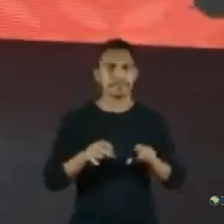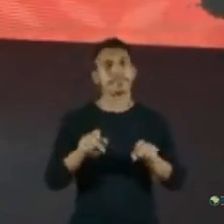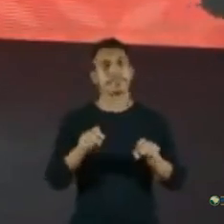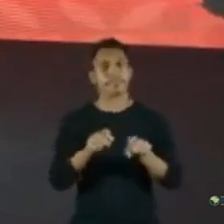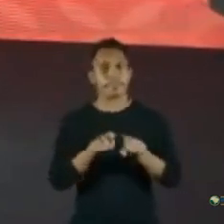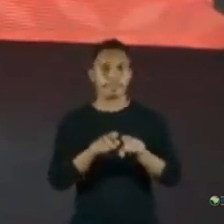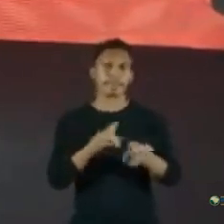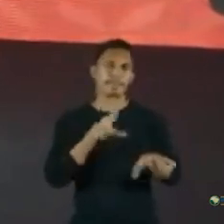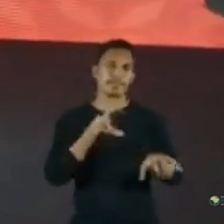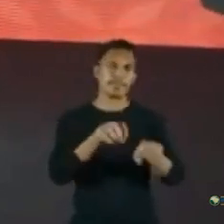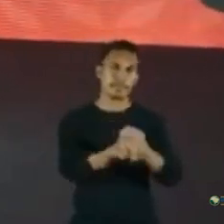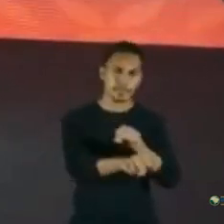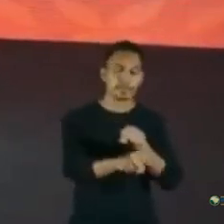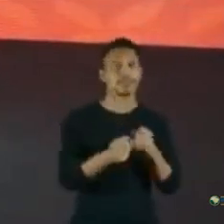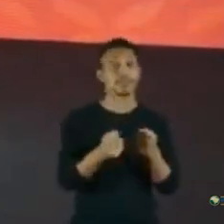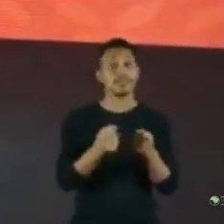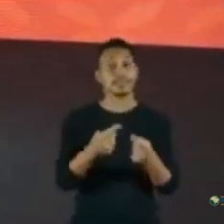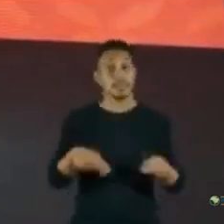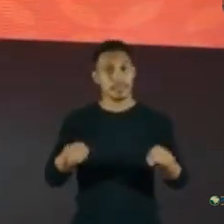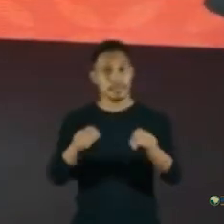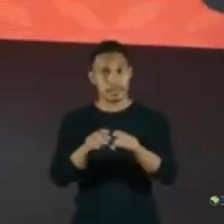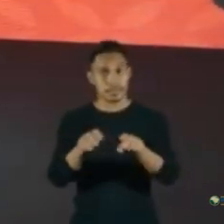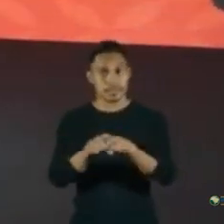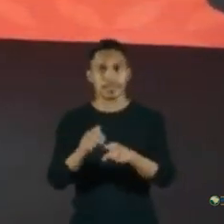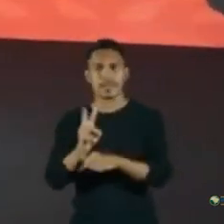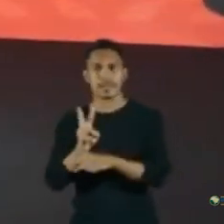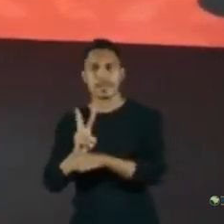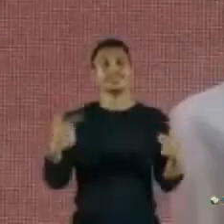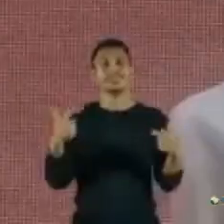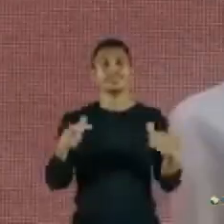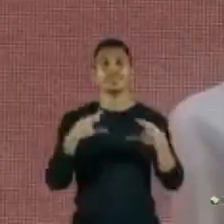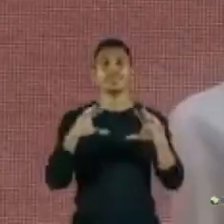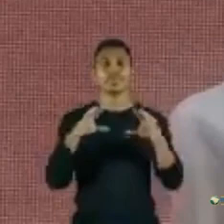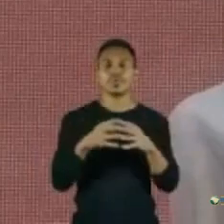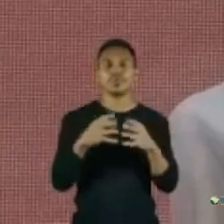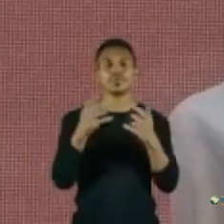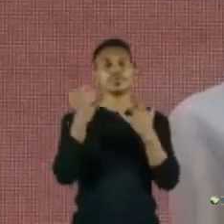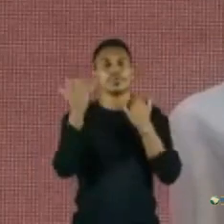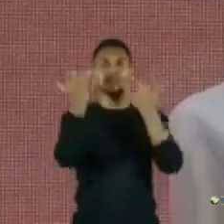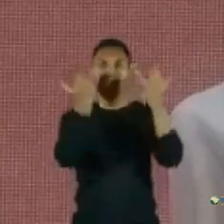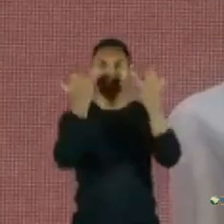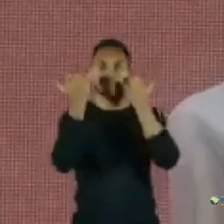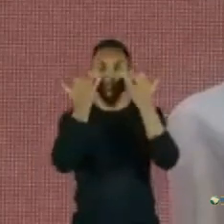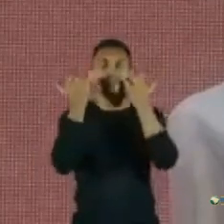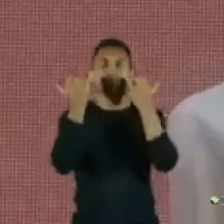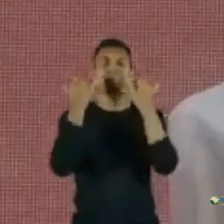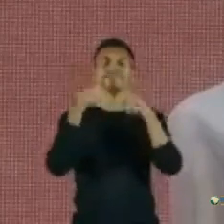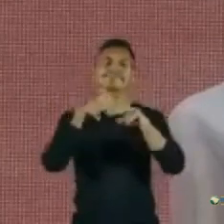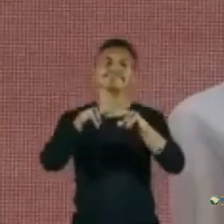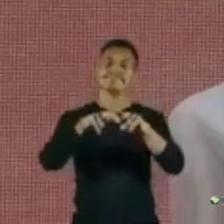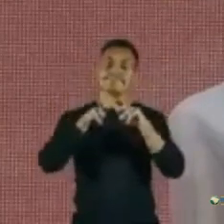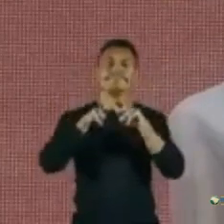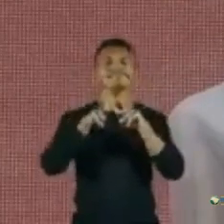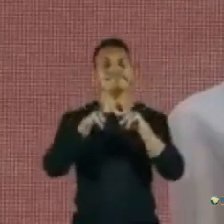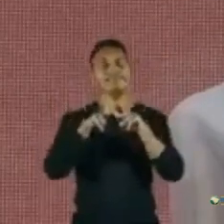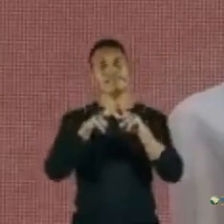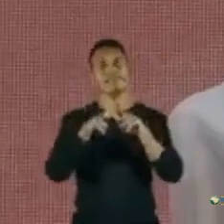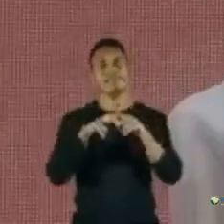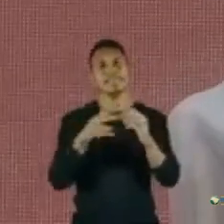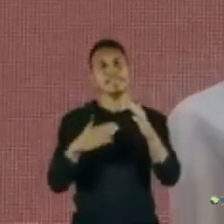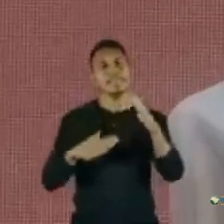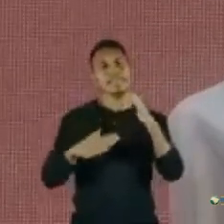pelo Coordenador-Geral de Políticas Educacionais para a Juventude da Secretaria de Educação Continuada,